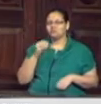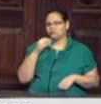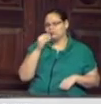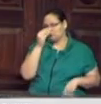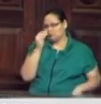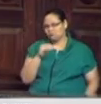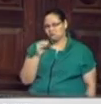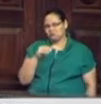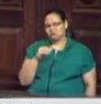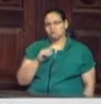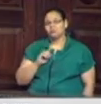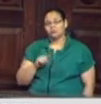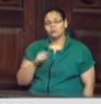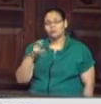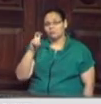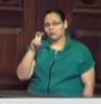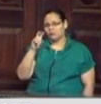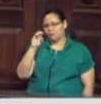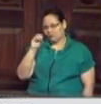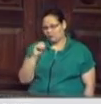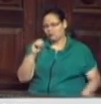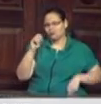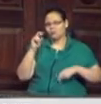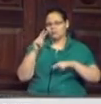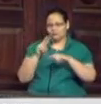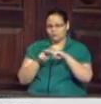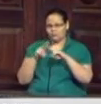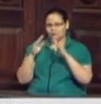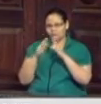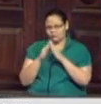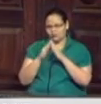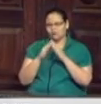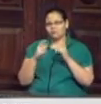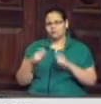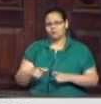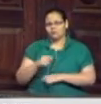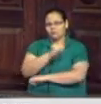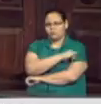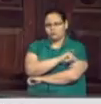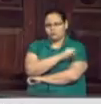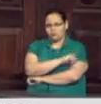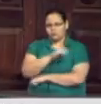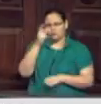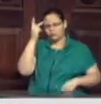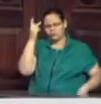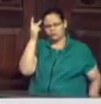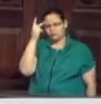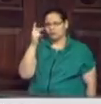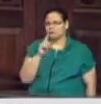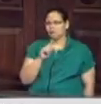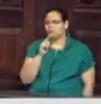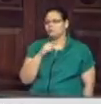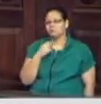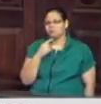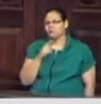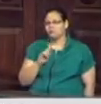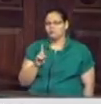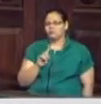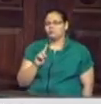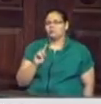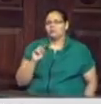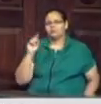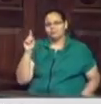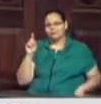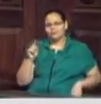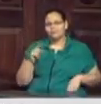50 presos do Rio de Janeiro e os de São Paulo não estão passando por essa situação. Então, nós estamos pedindo